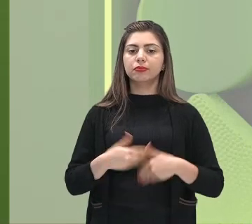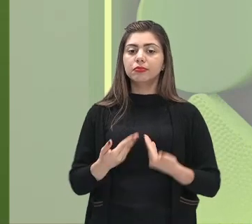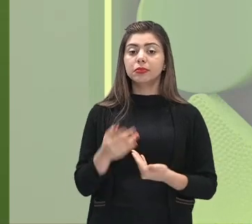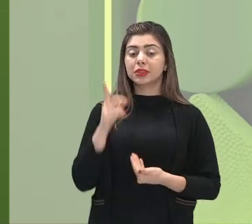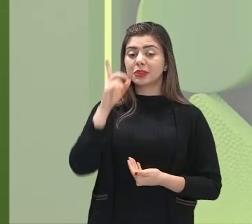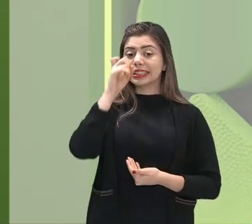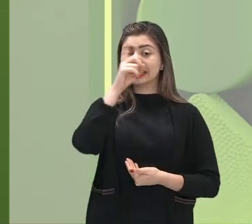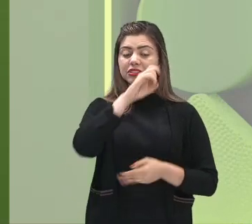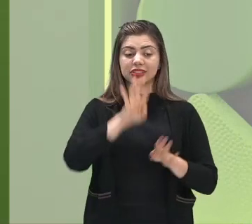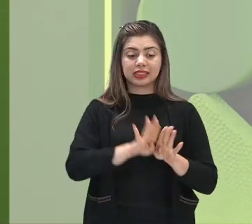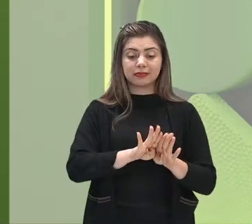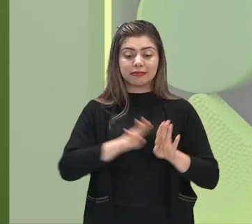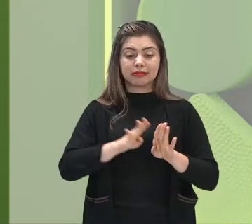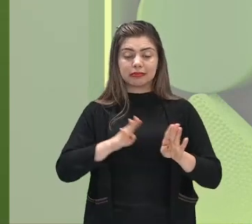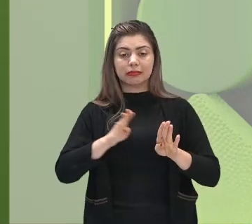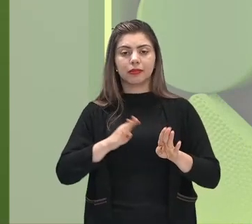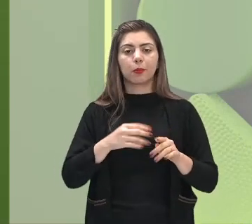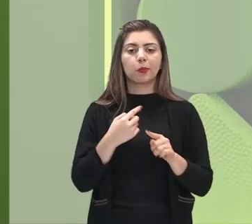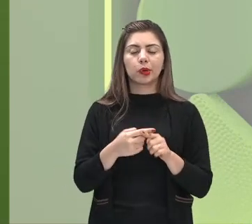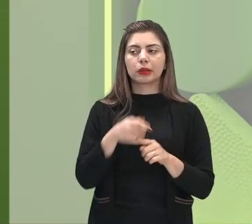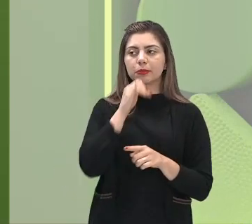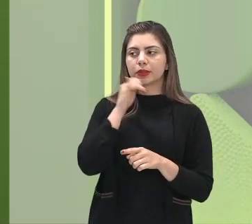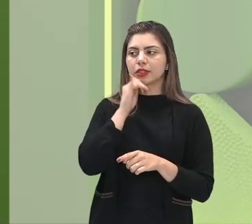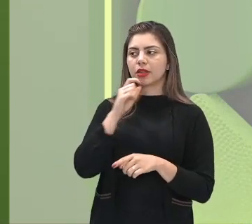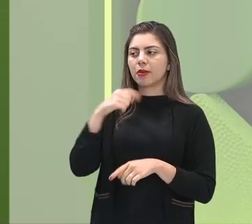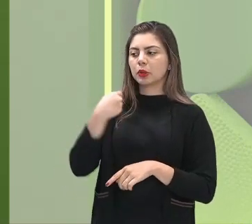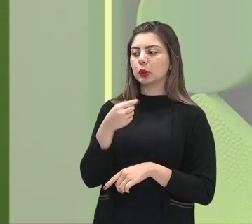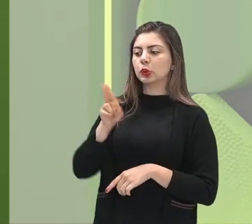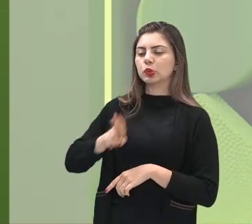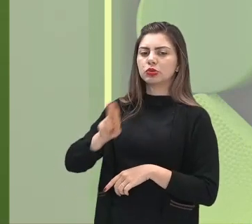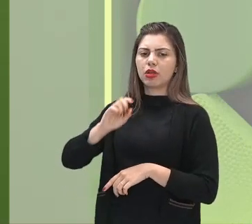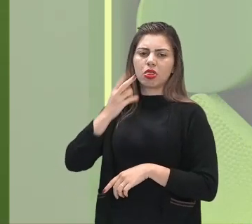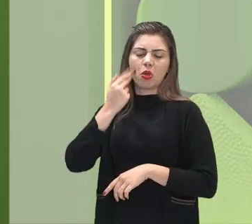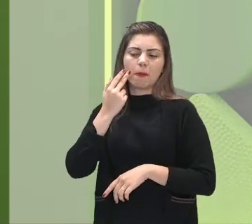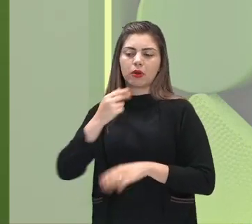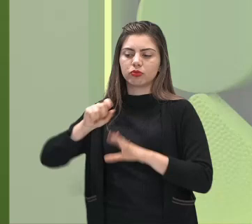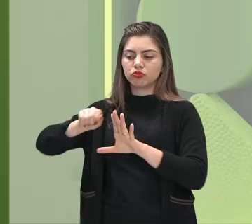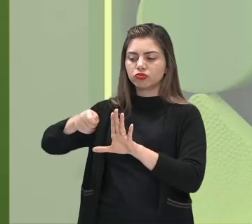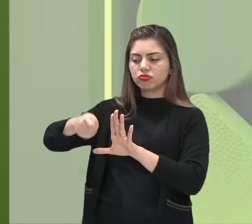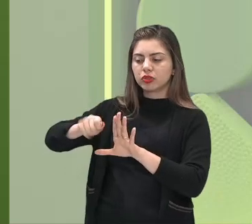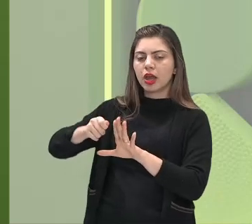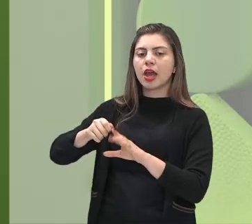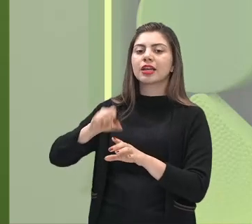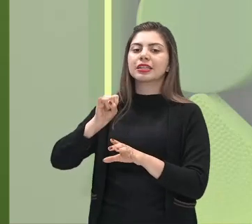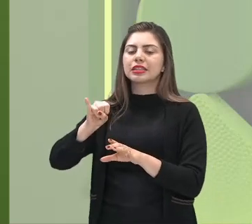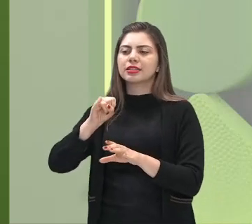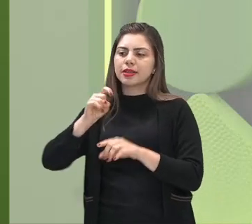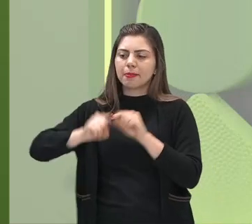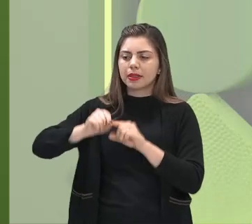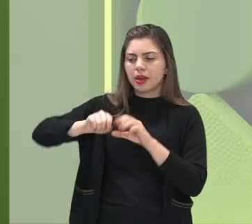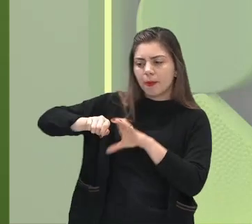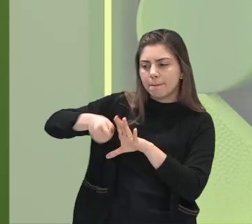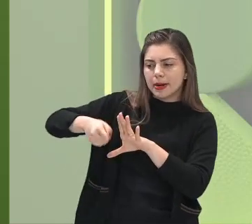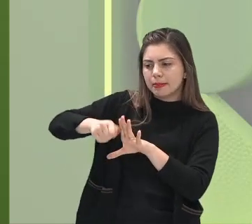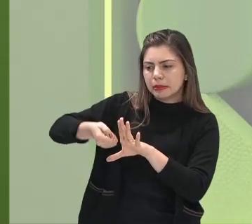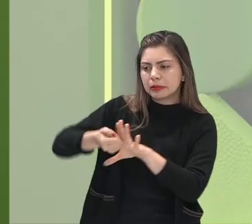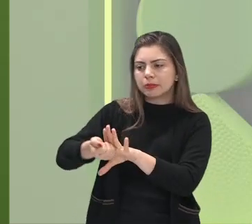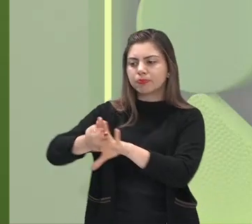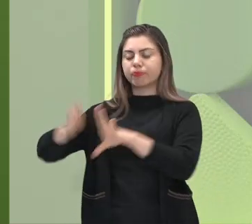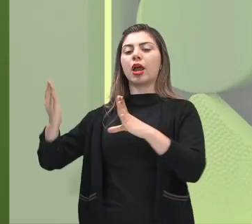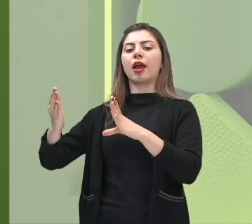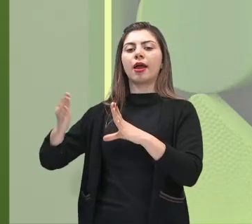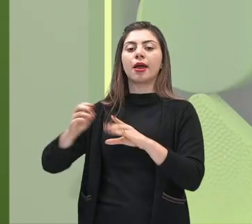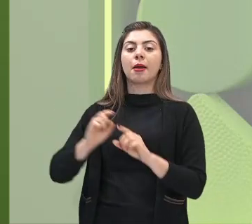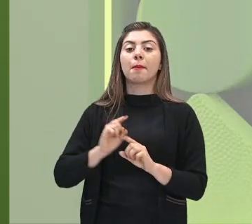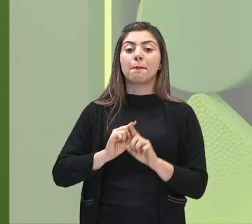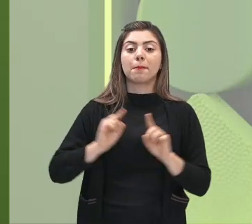de arrombar, porque quando eu tenho uma fechadura comum, às vezes a pessoa coloca lá um pé de cabra, arromba e abre a porta. O eletroímã não, a